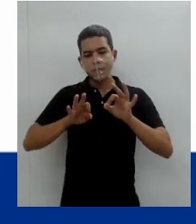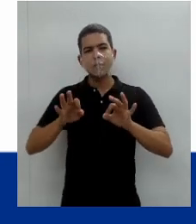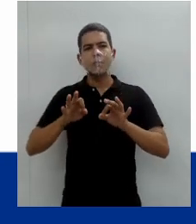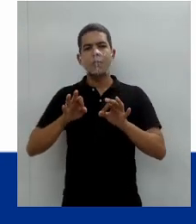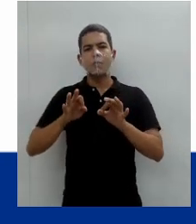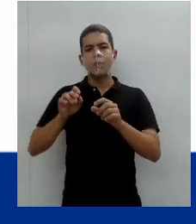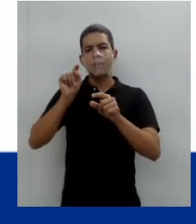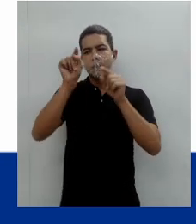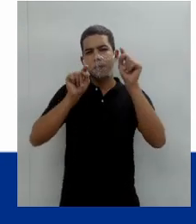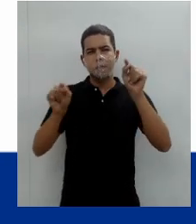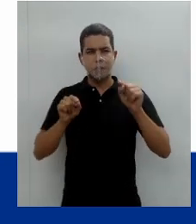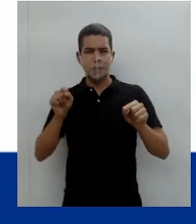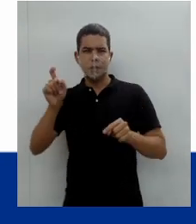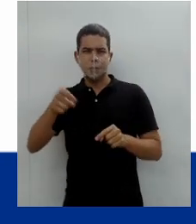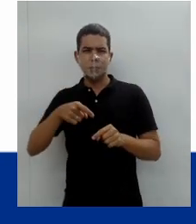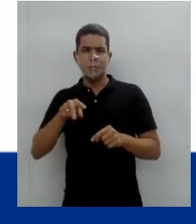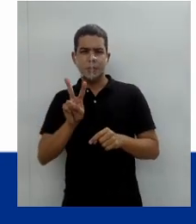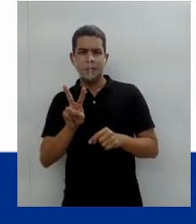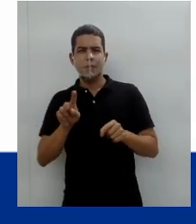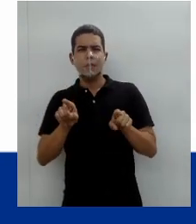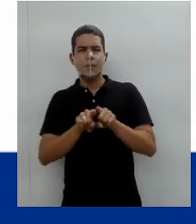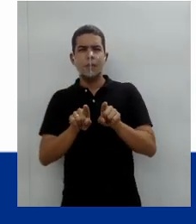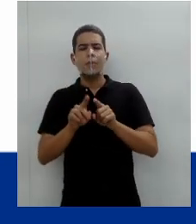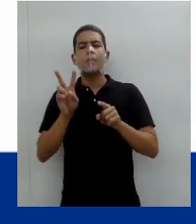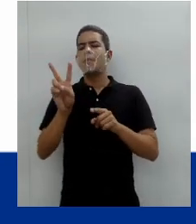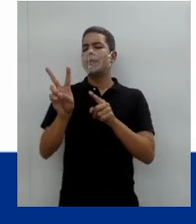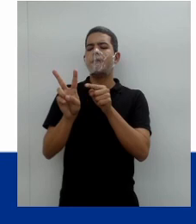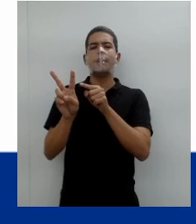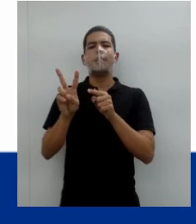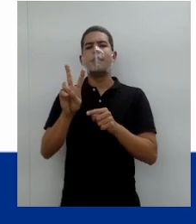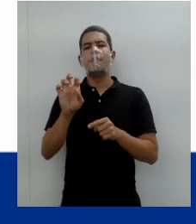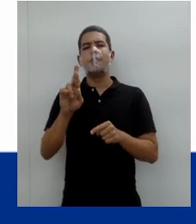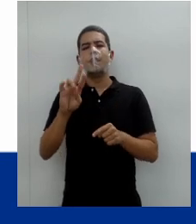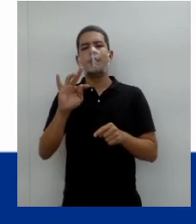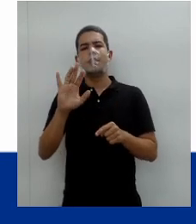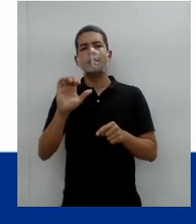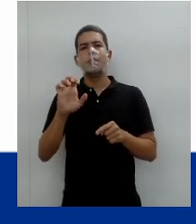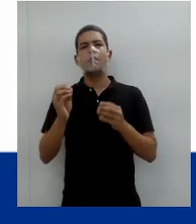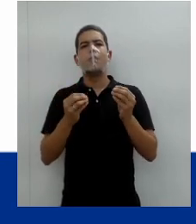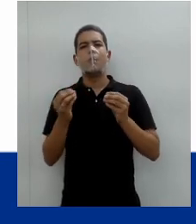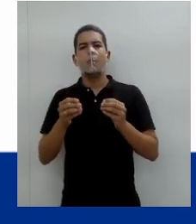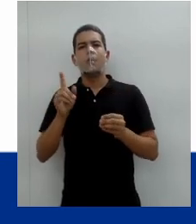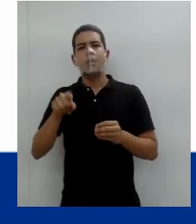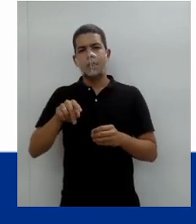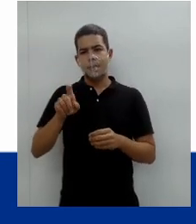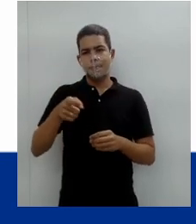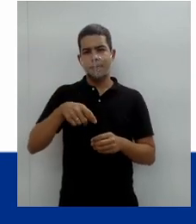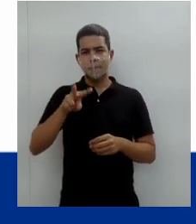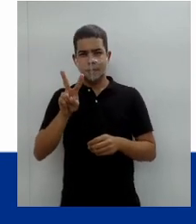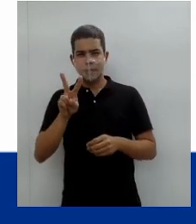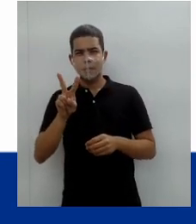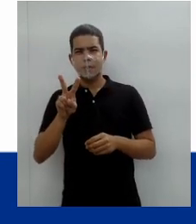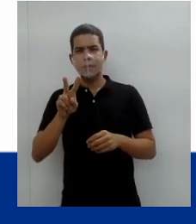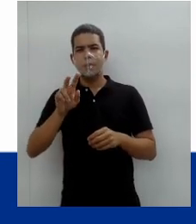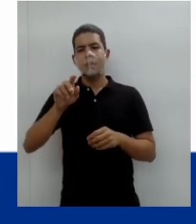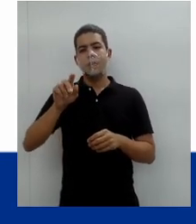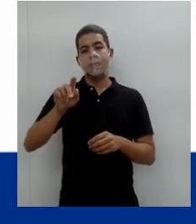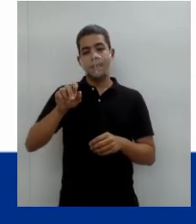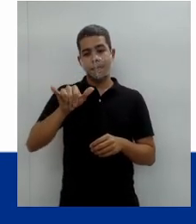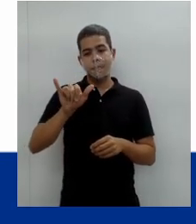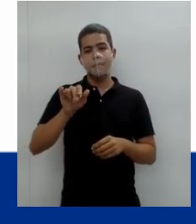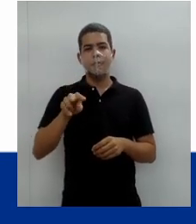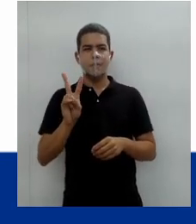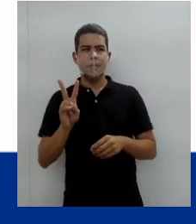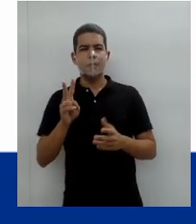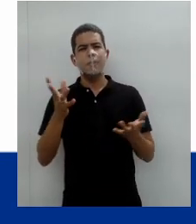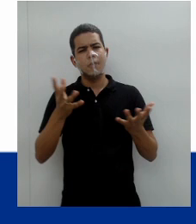vértice e do y do vértice. E o vértice fica assim, ó, xv, yv. Beleza? Você sabe a